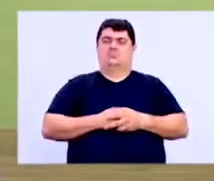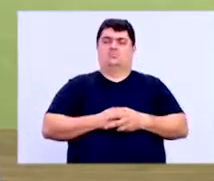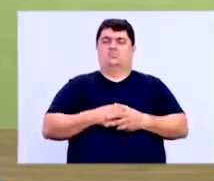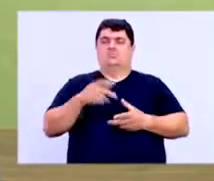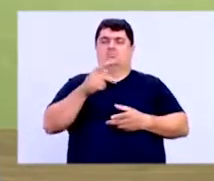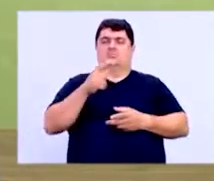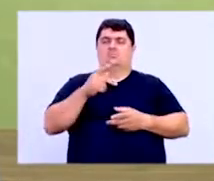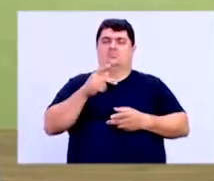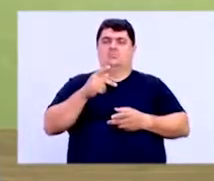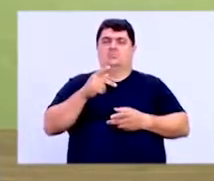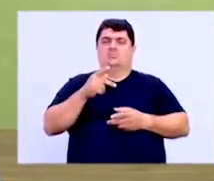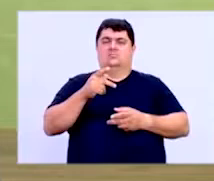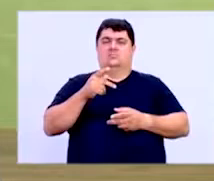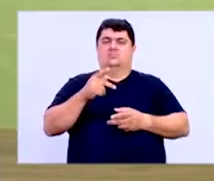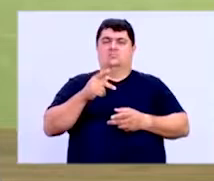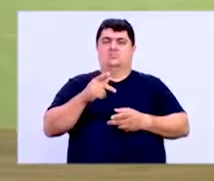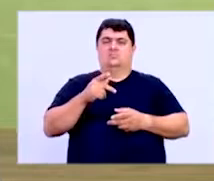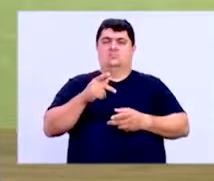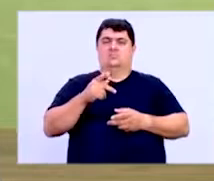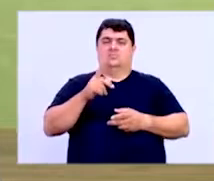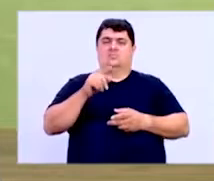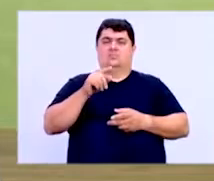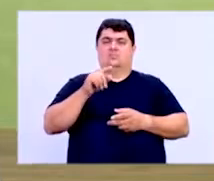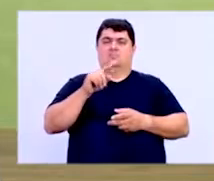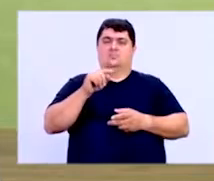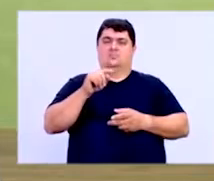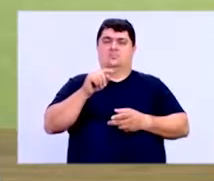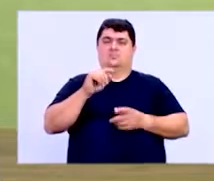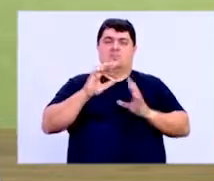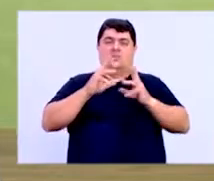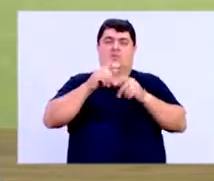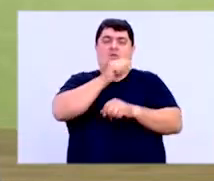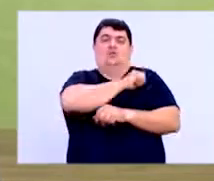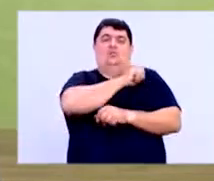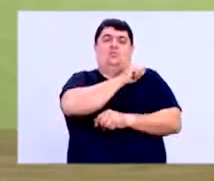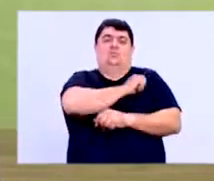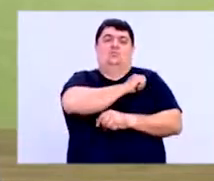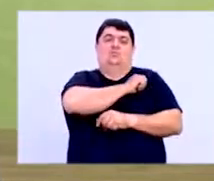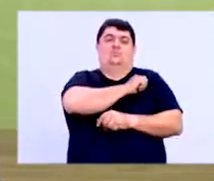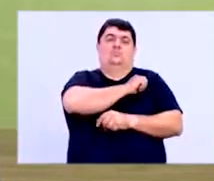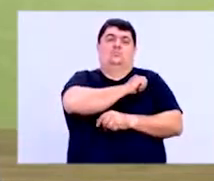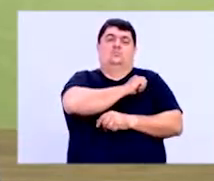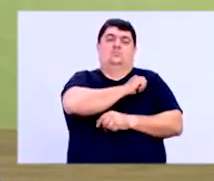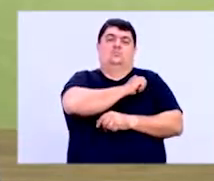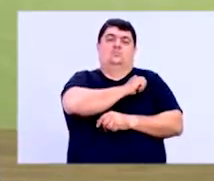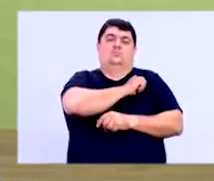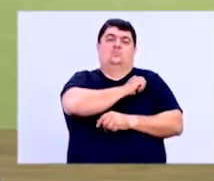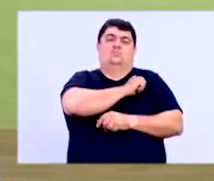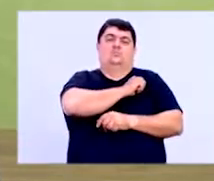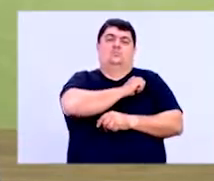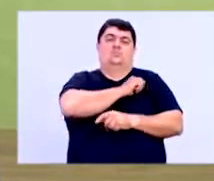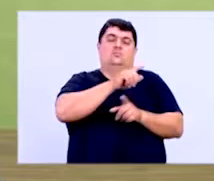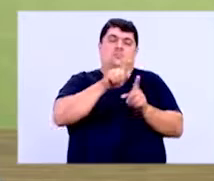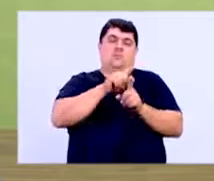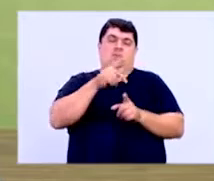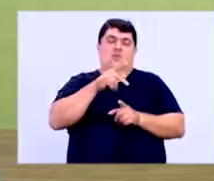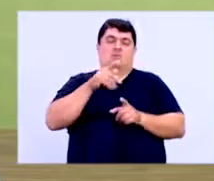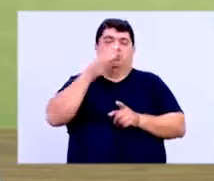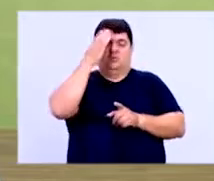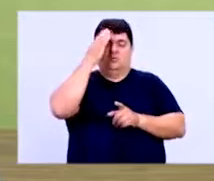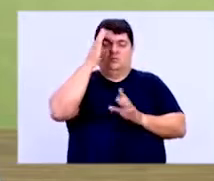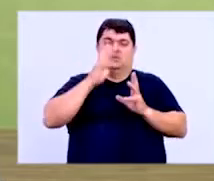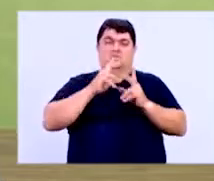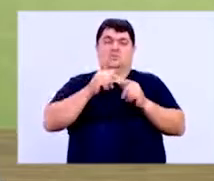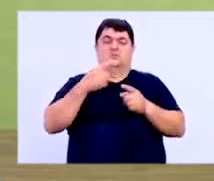professor, o que eu tenho a concluir aqui é que todos os alunos aqui e os tutores estão entendendo bem essa